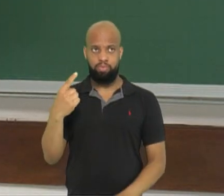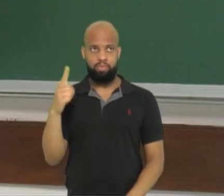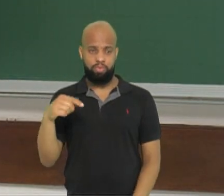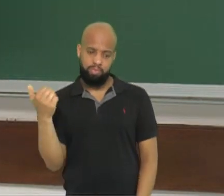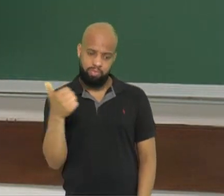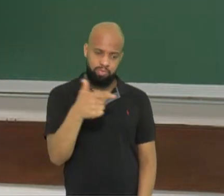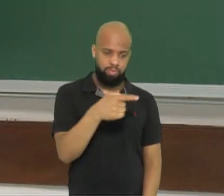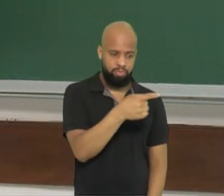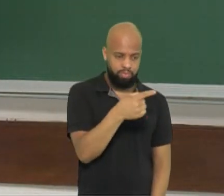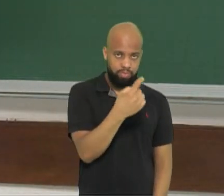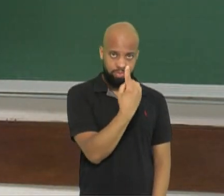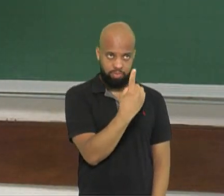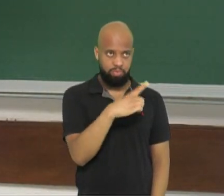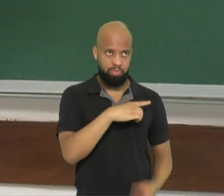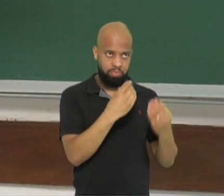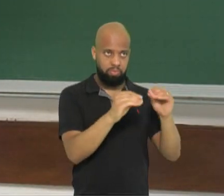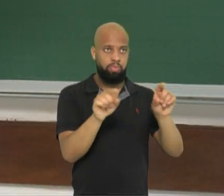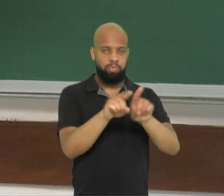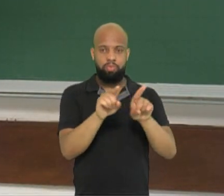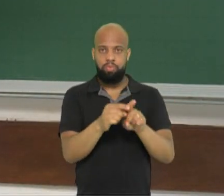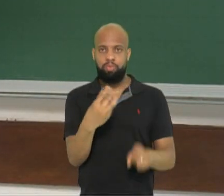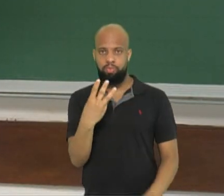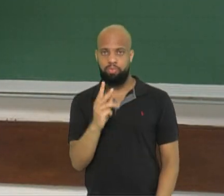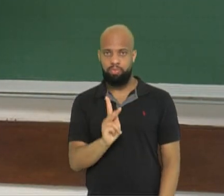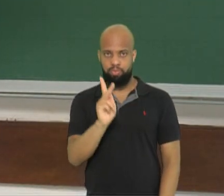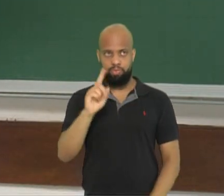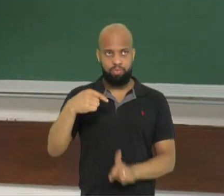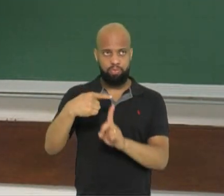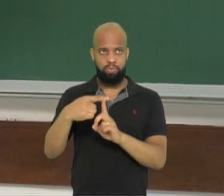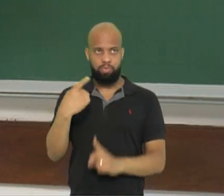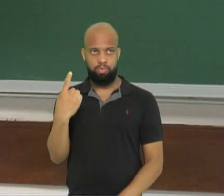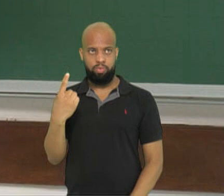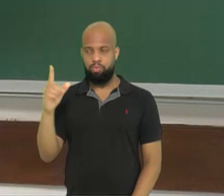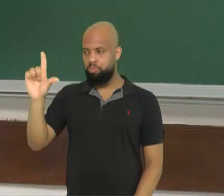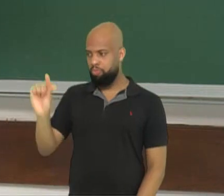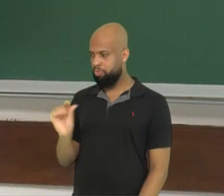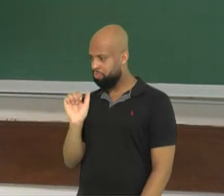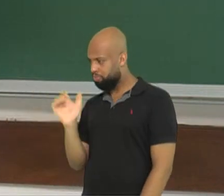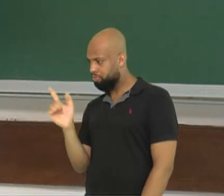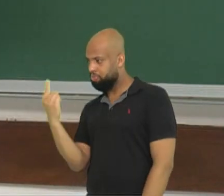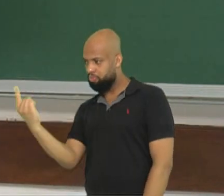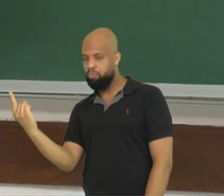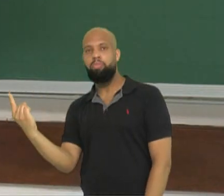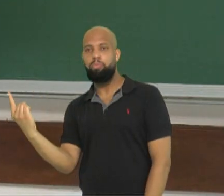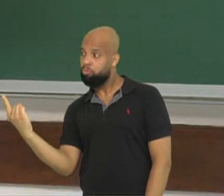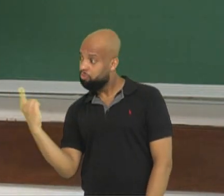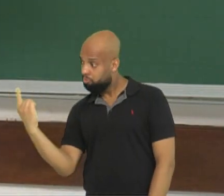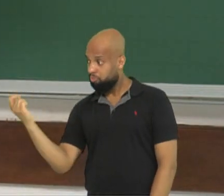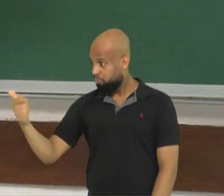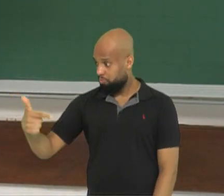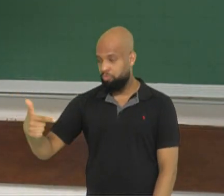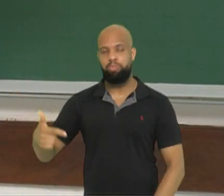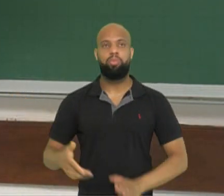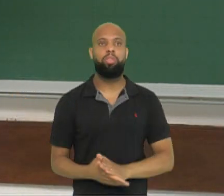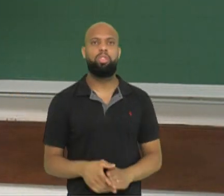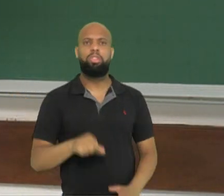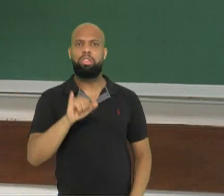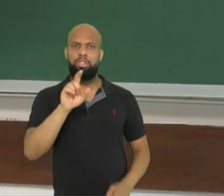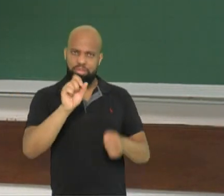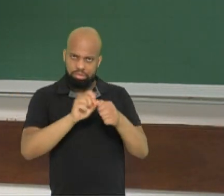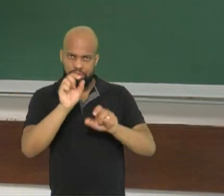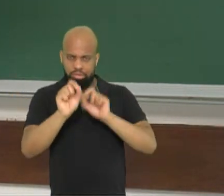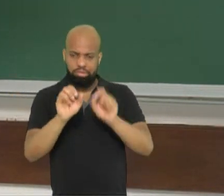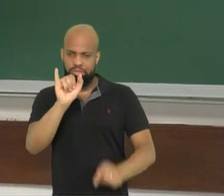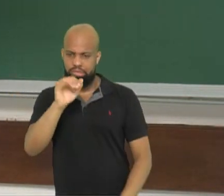menos 1, tá? Coloquei aqui. E 3K mais 1 menor que 1. Então, quando você vai estabelecer essa imagem de